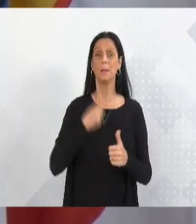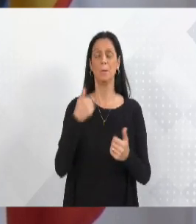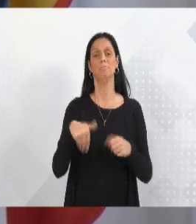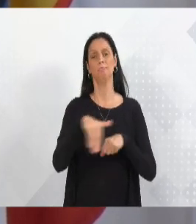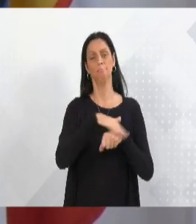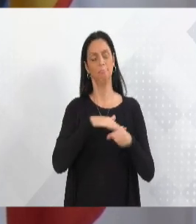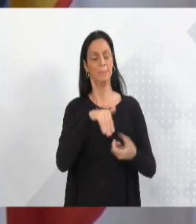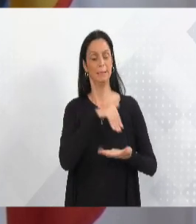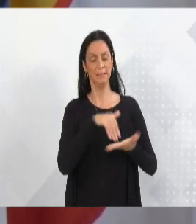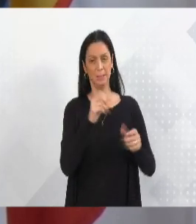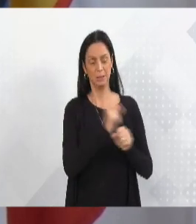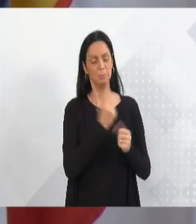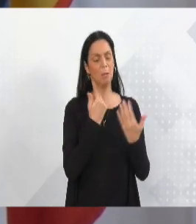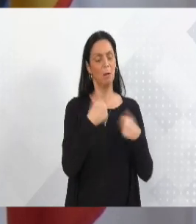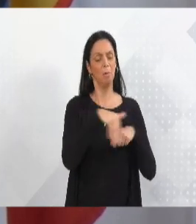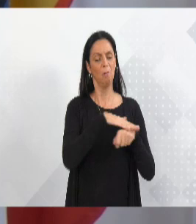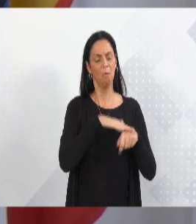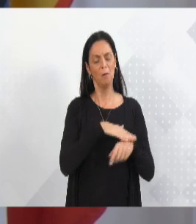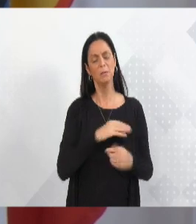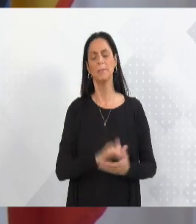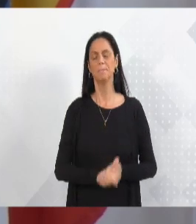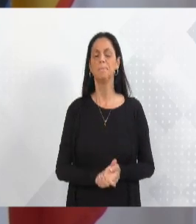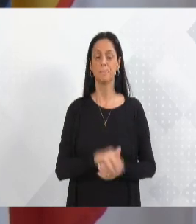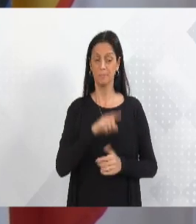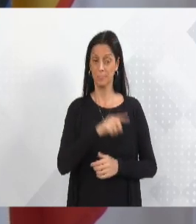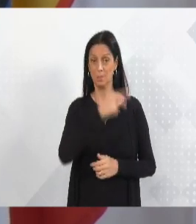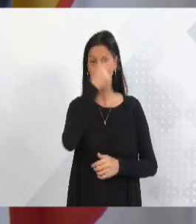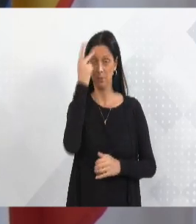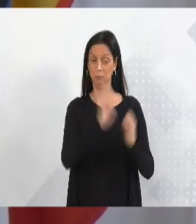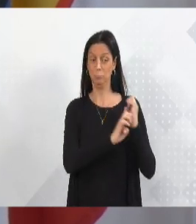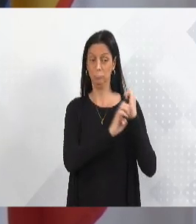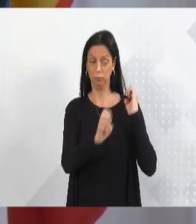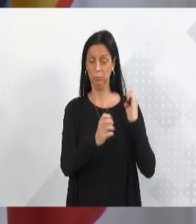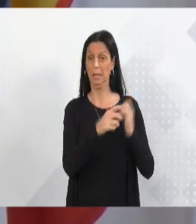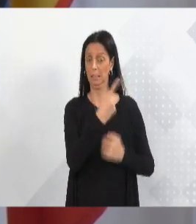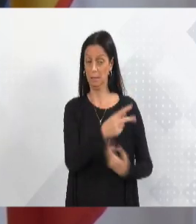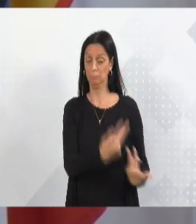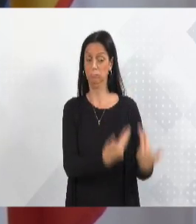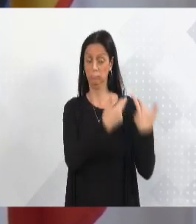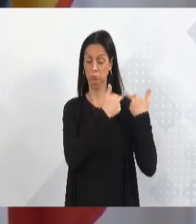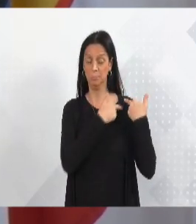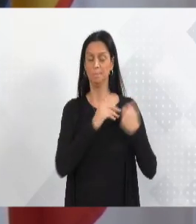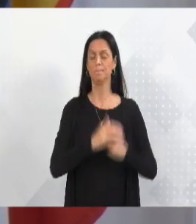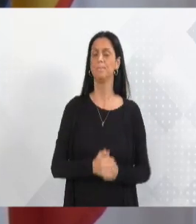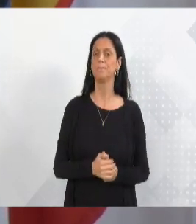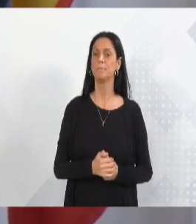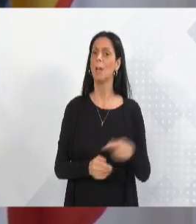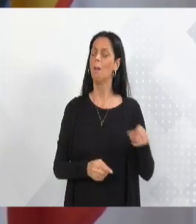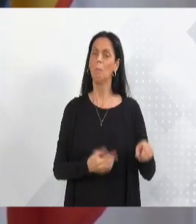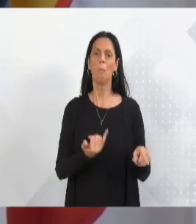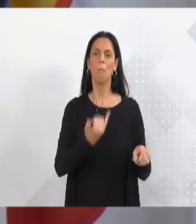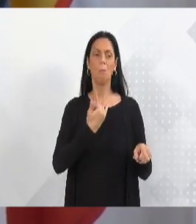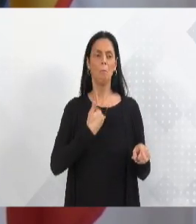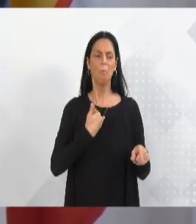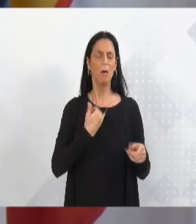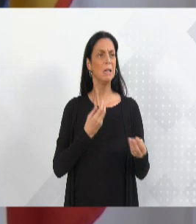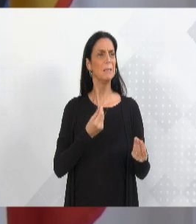conversar com as pessoas. Chegando lá, os engenheiros, aqueles que são responsáveis, não conseguiram me